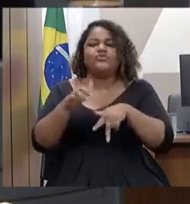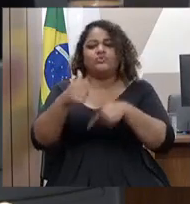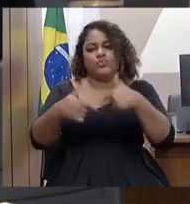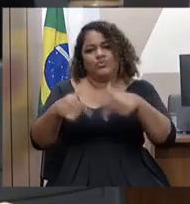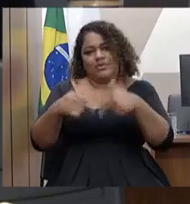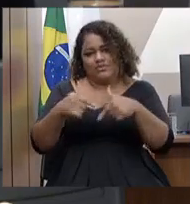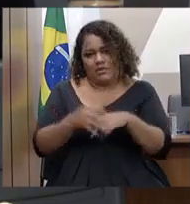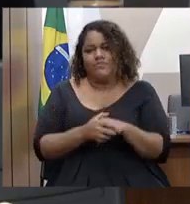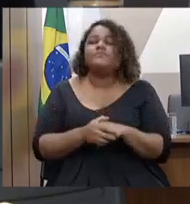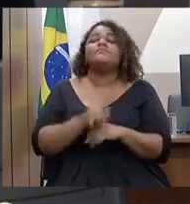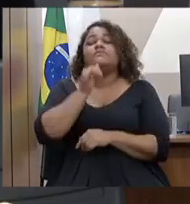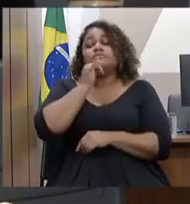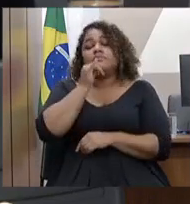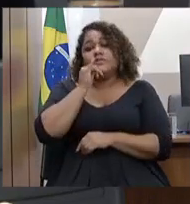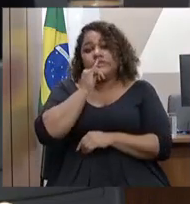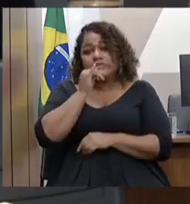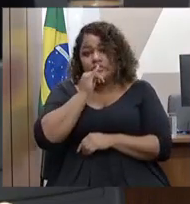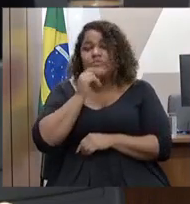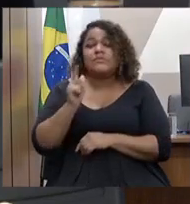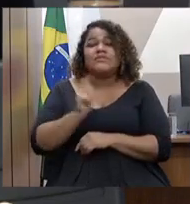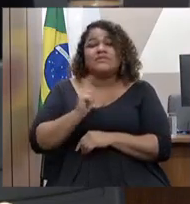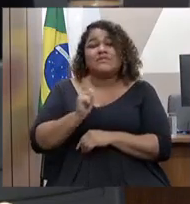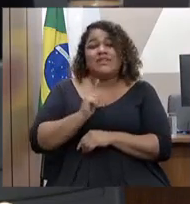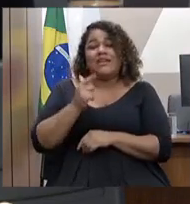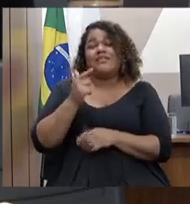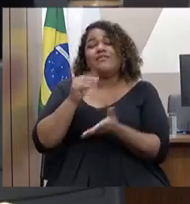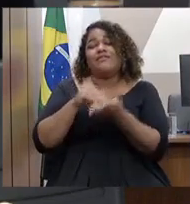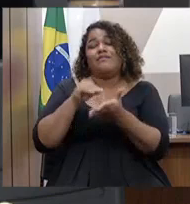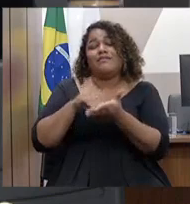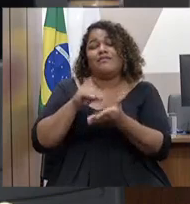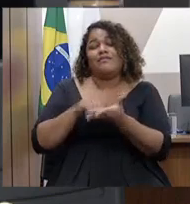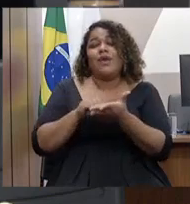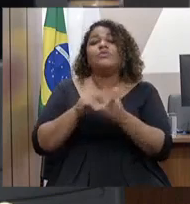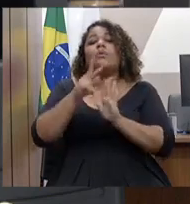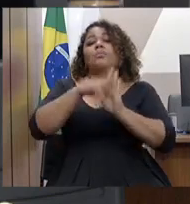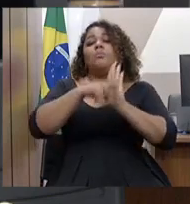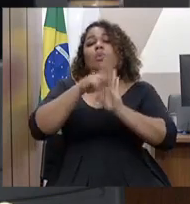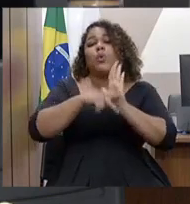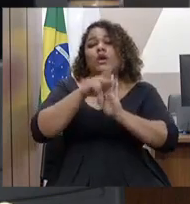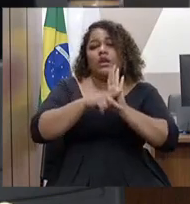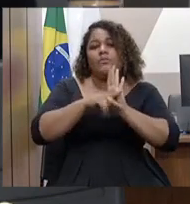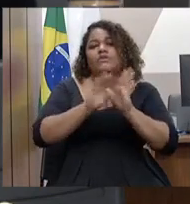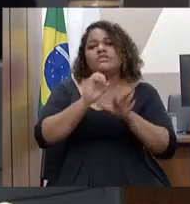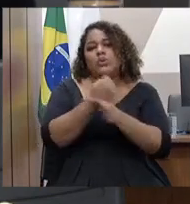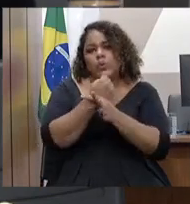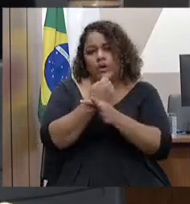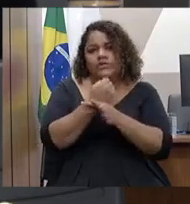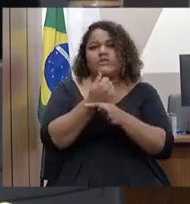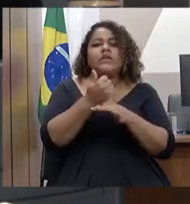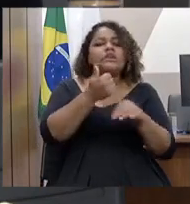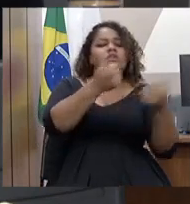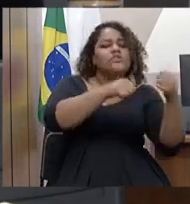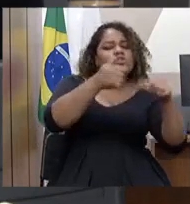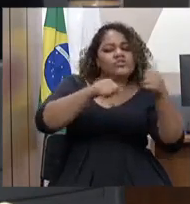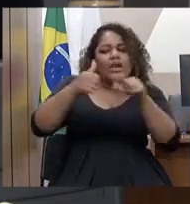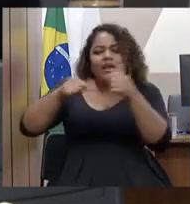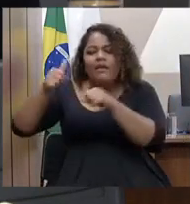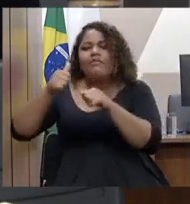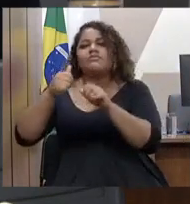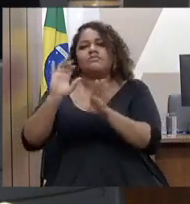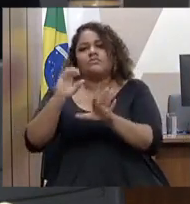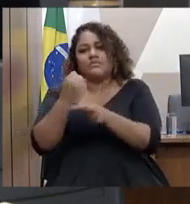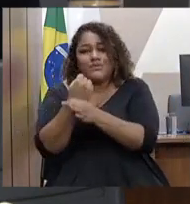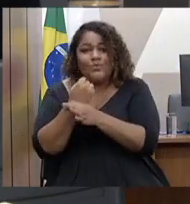ausência efetiva da implementação dos programas de segurança das análises de segurança enfim fazem